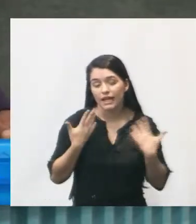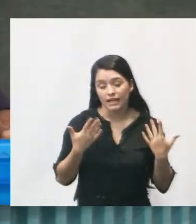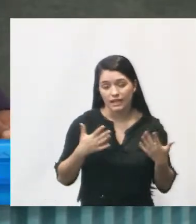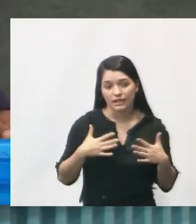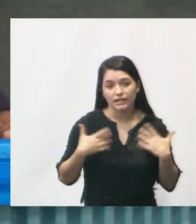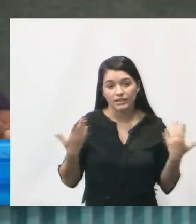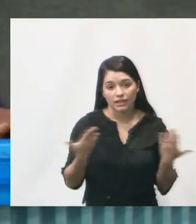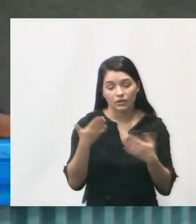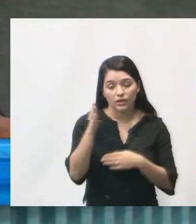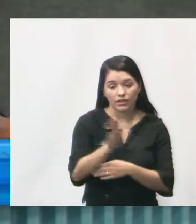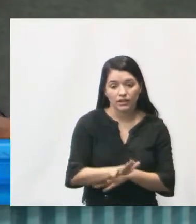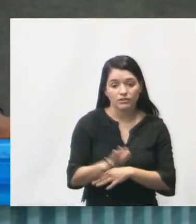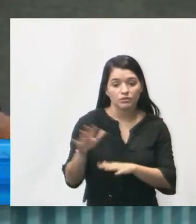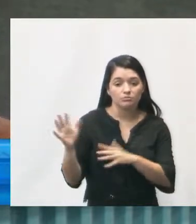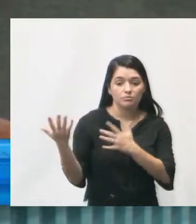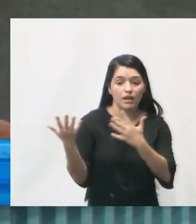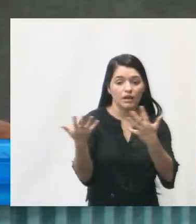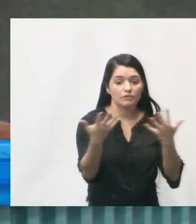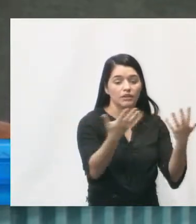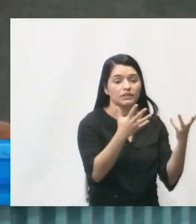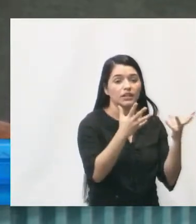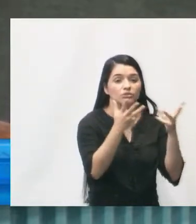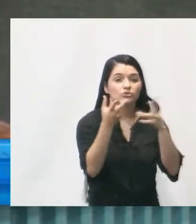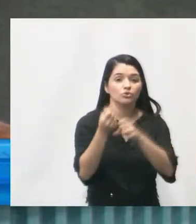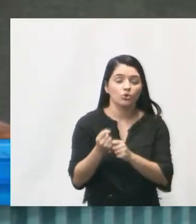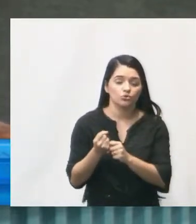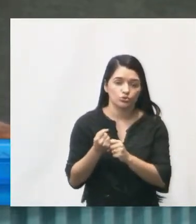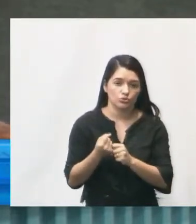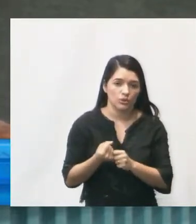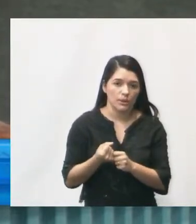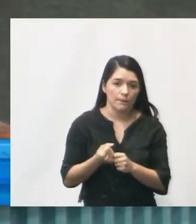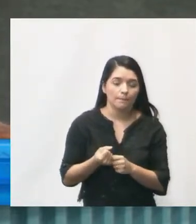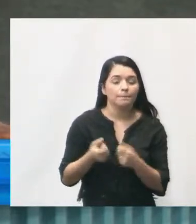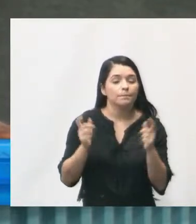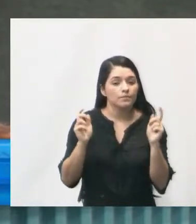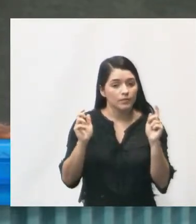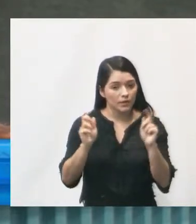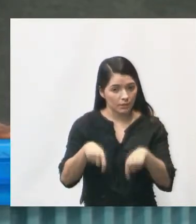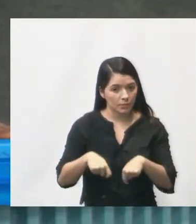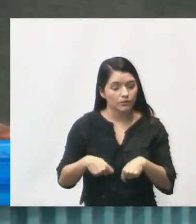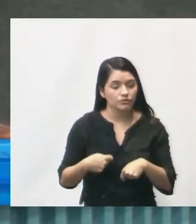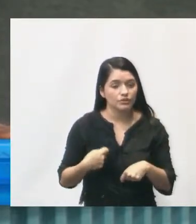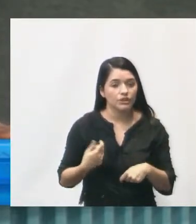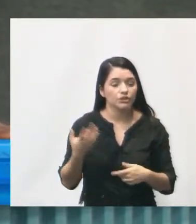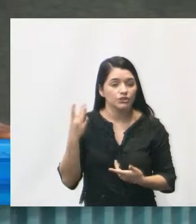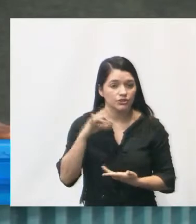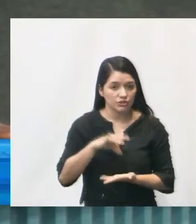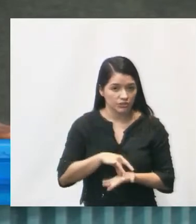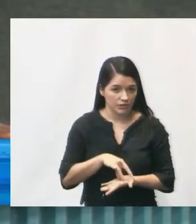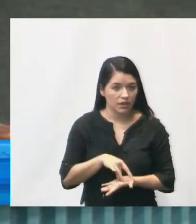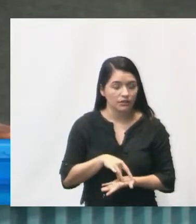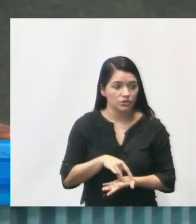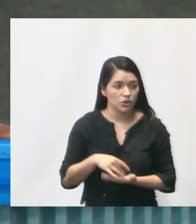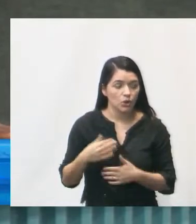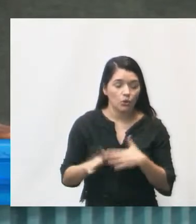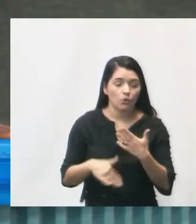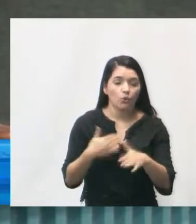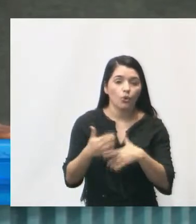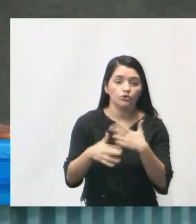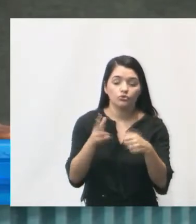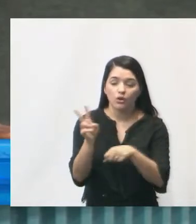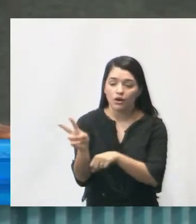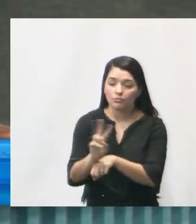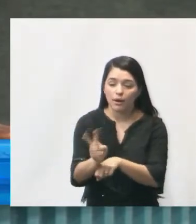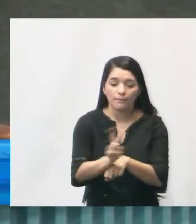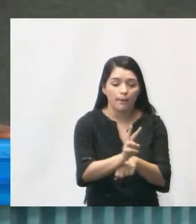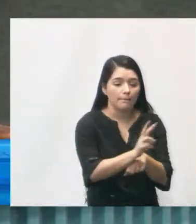parabenizar todos os envolvidos e que possamos, de fato, continuar fiscalizando